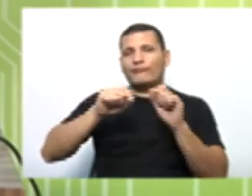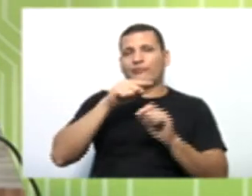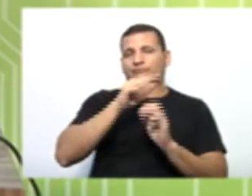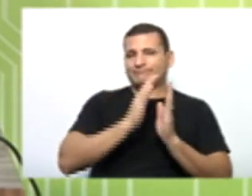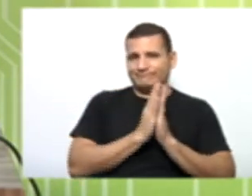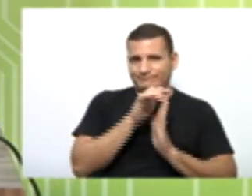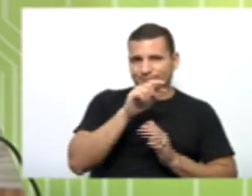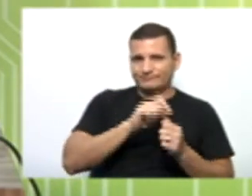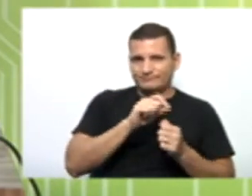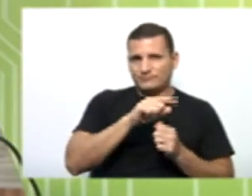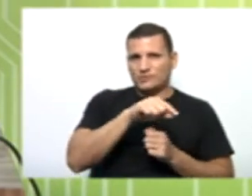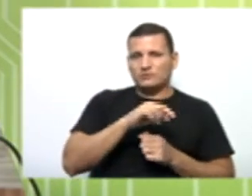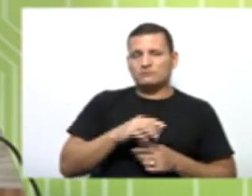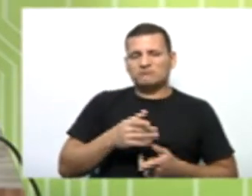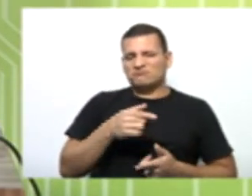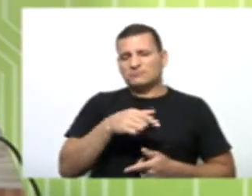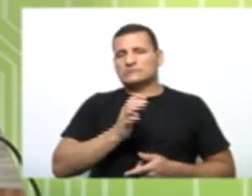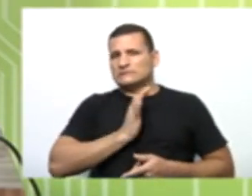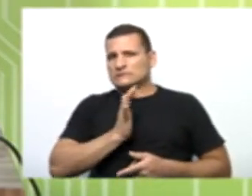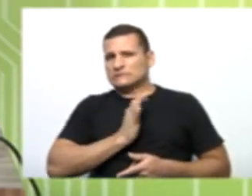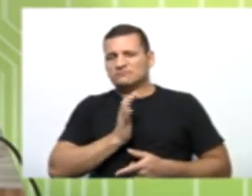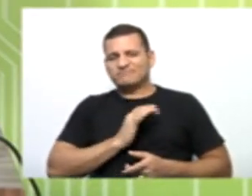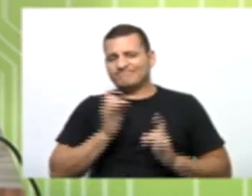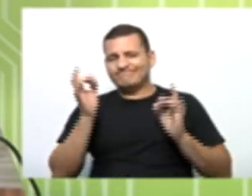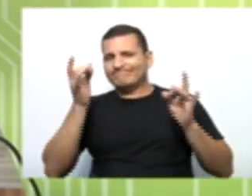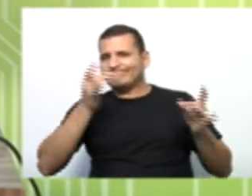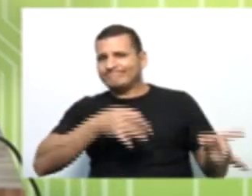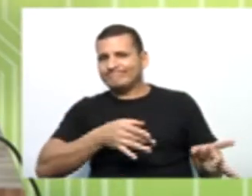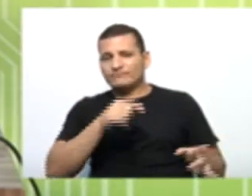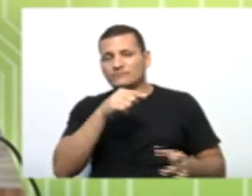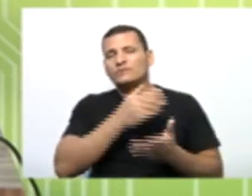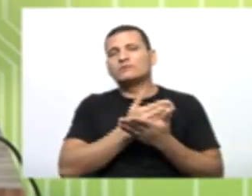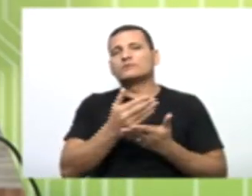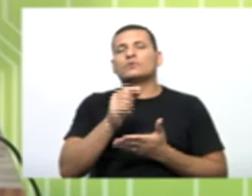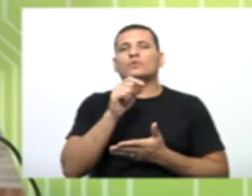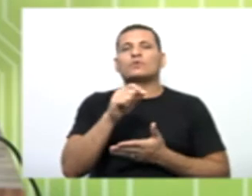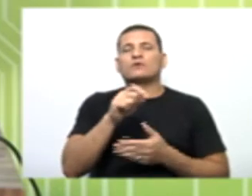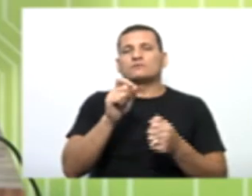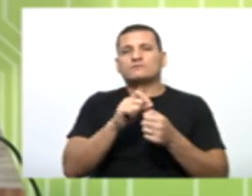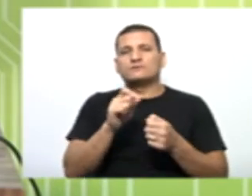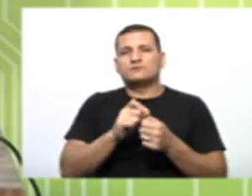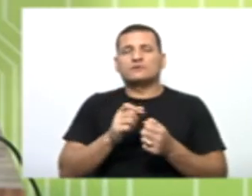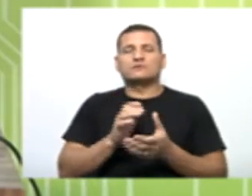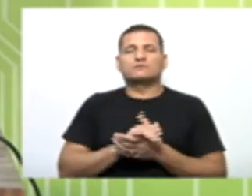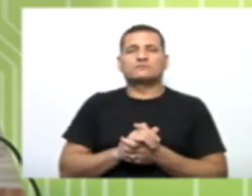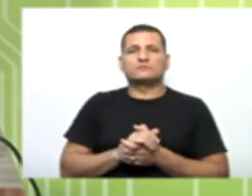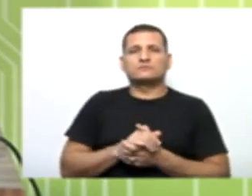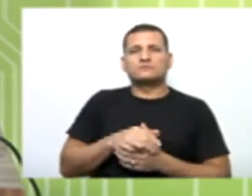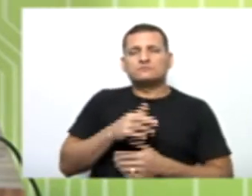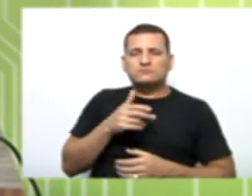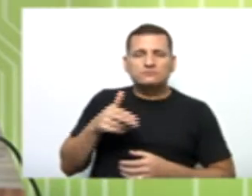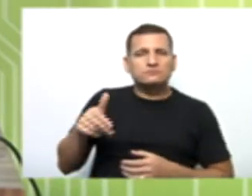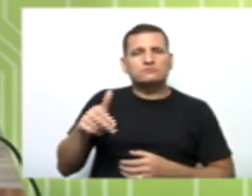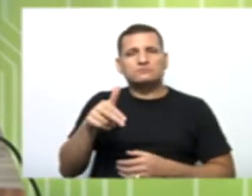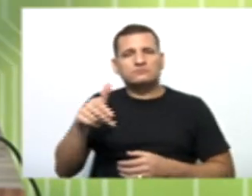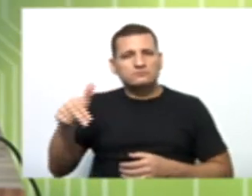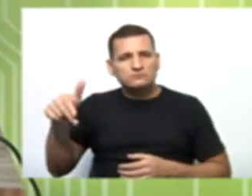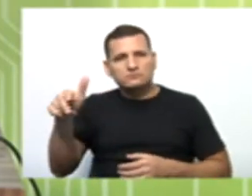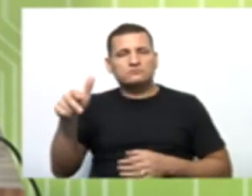aquela vida da nobreza e ele passou a fazer peregrinações, jejuns, para ele chegar ao estado